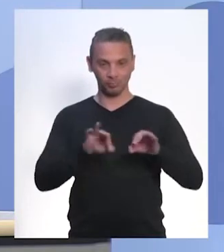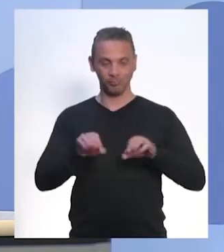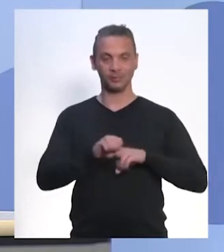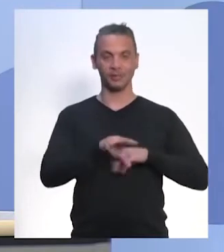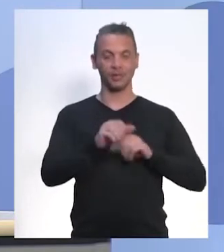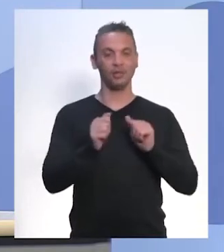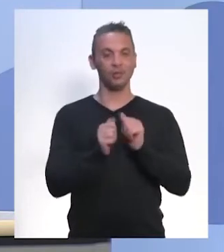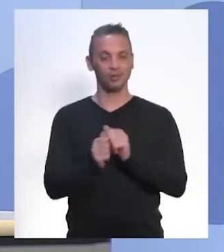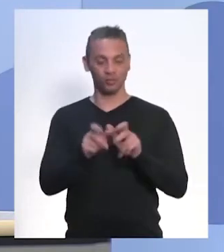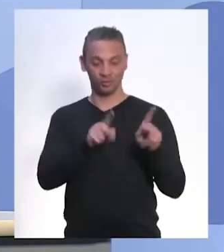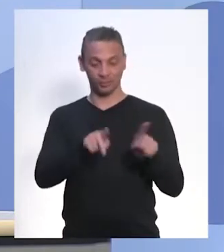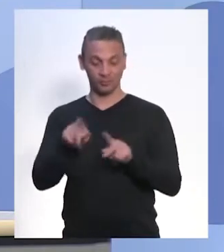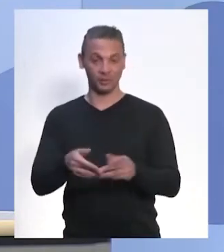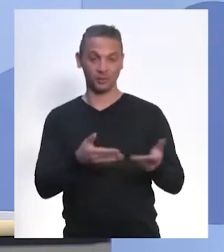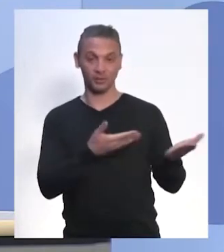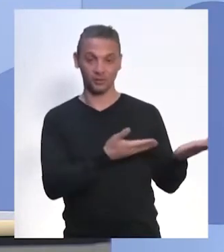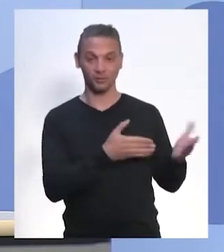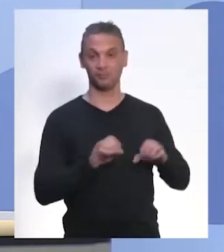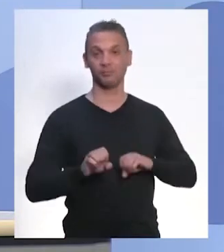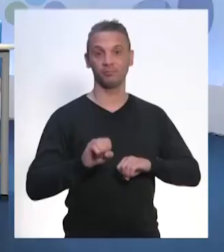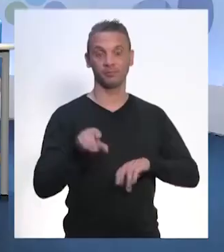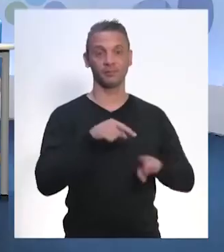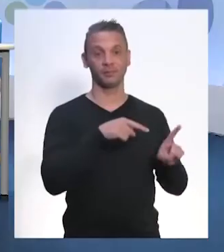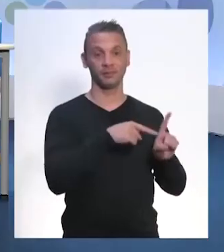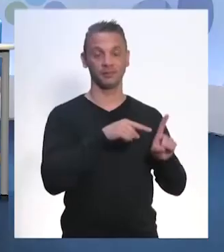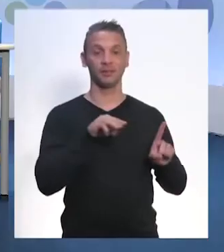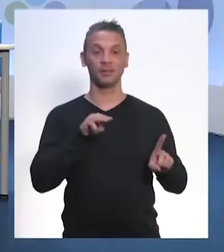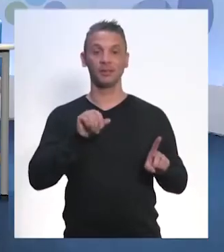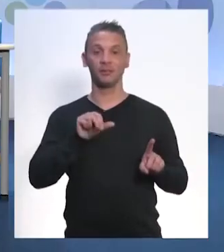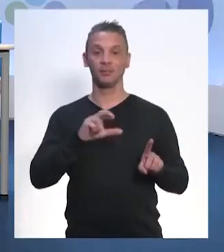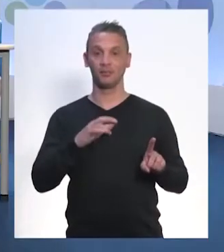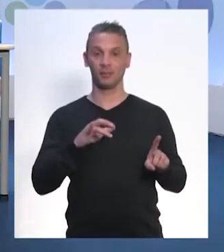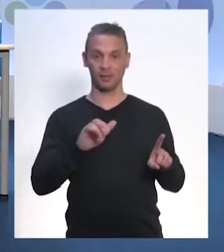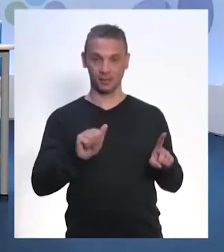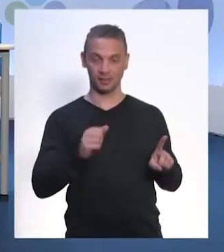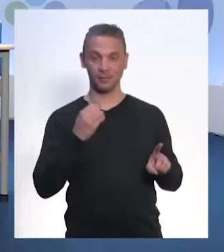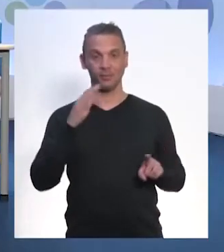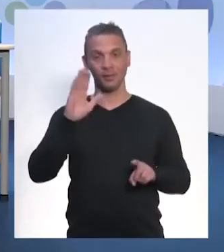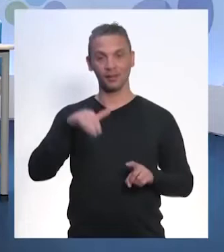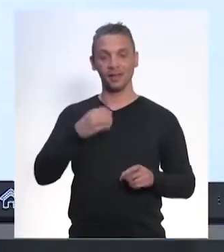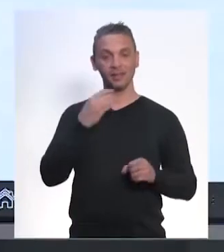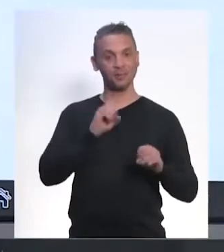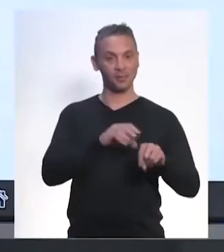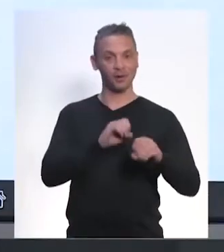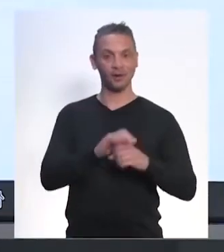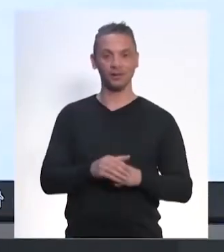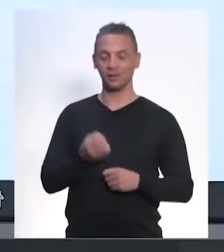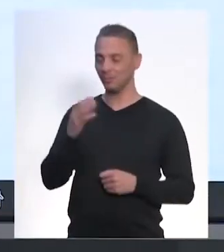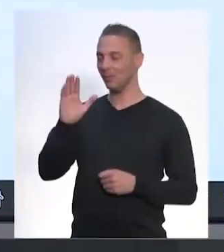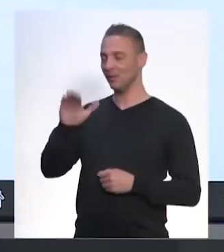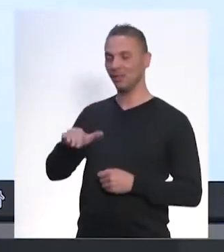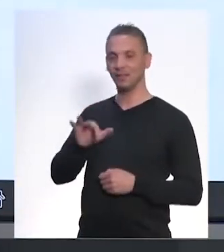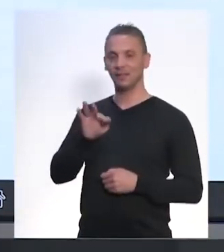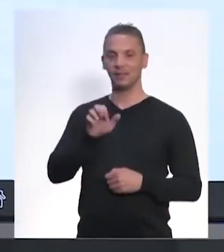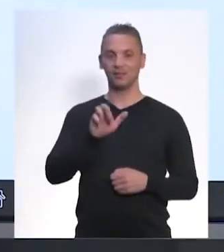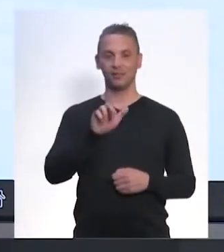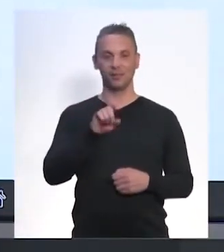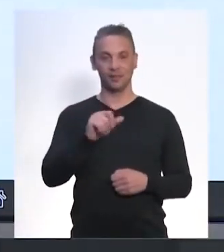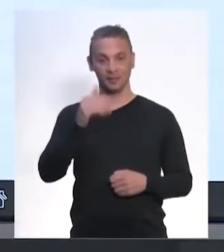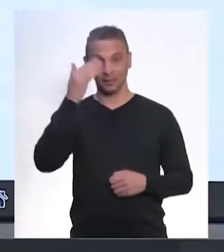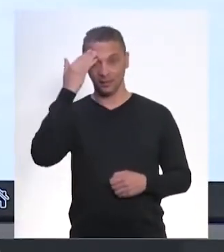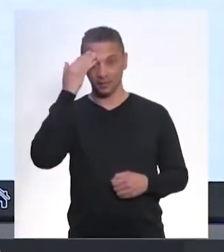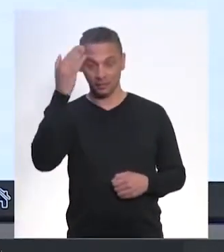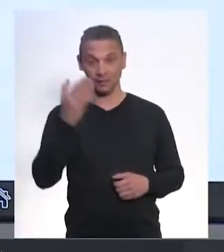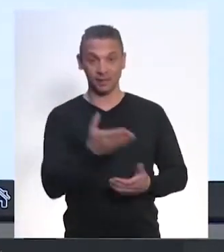vocês. E a nossa professora vai ser a Márcia Janine. Boa tarde, professora, boa aula. Boa tarde, Fernanda. Obrigada. Boa